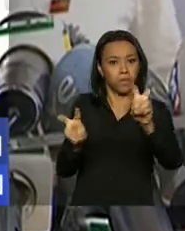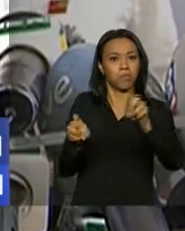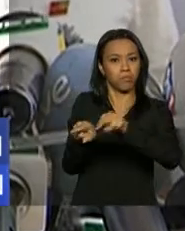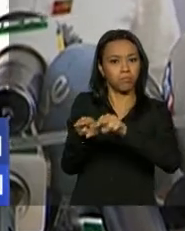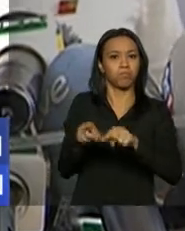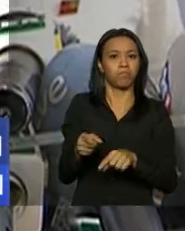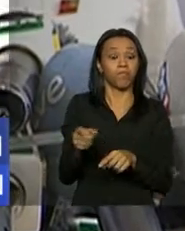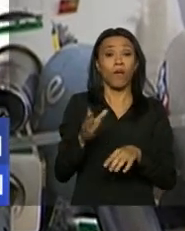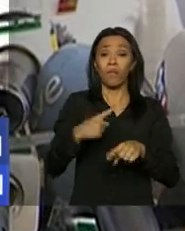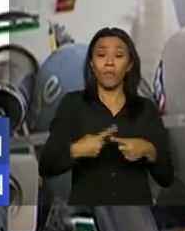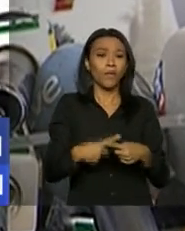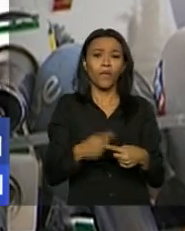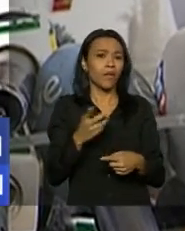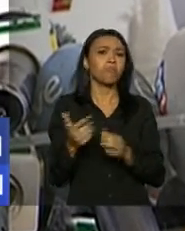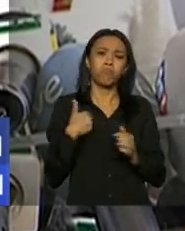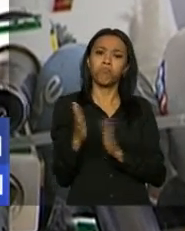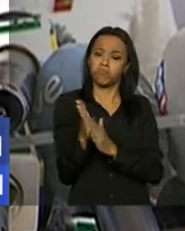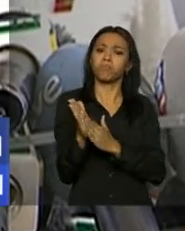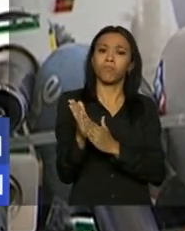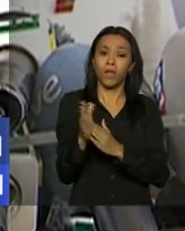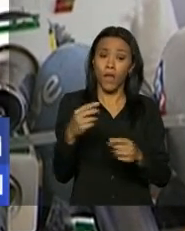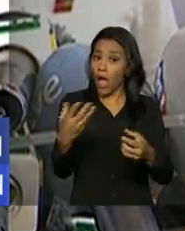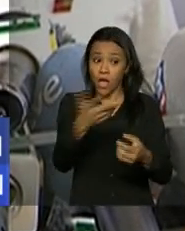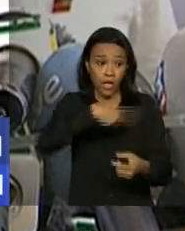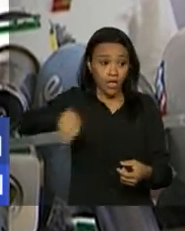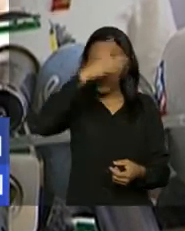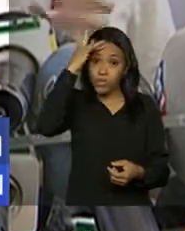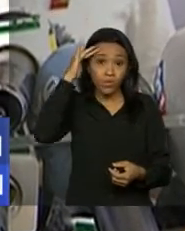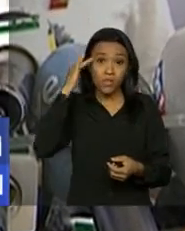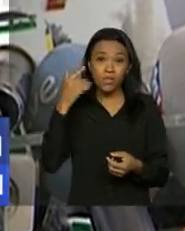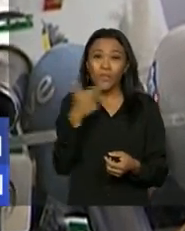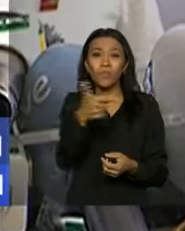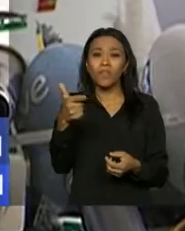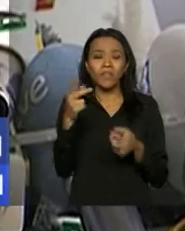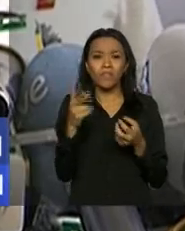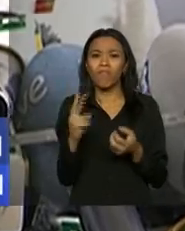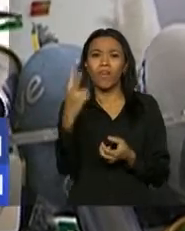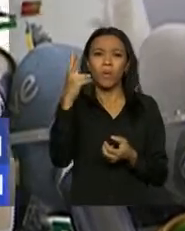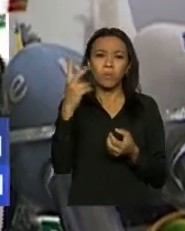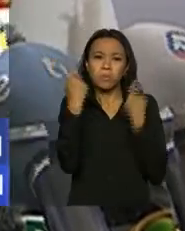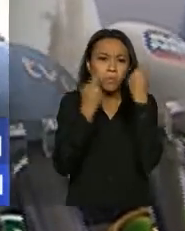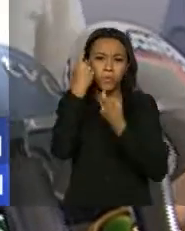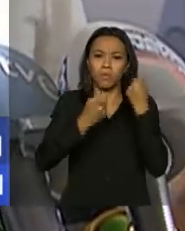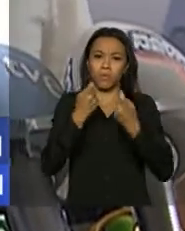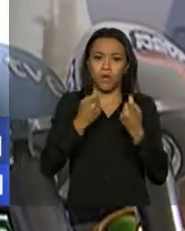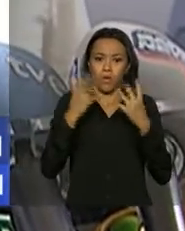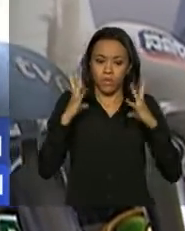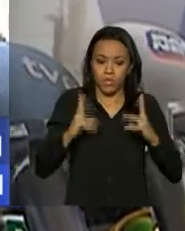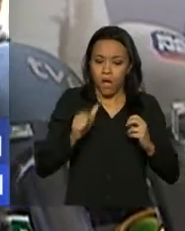vezes as pessoas não valorizam o saneamento básico, principalmente